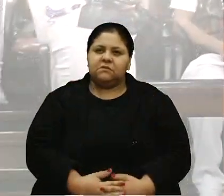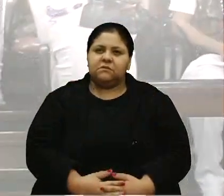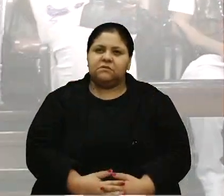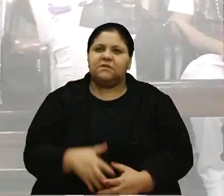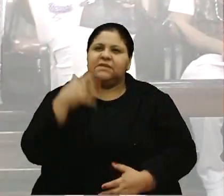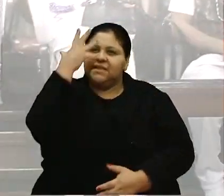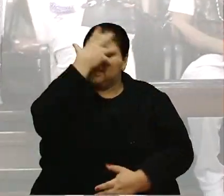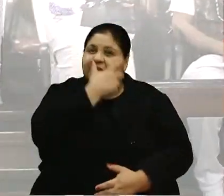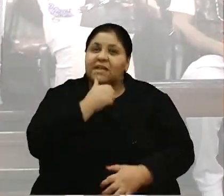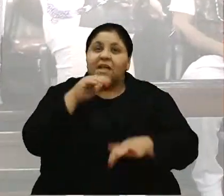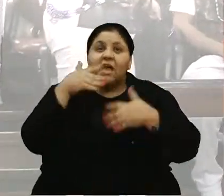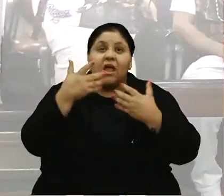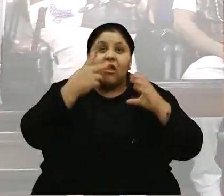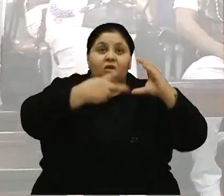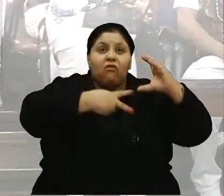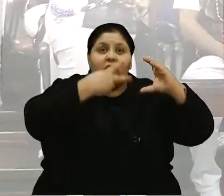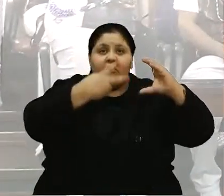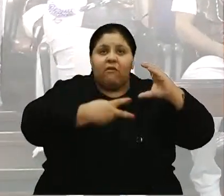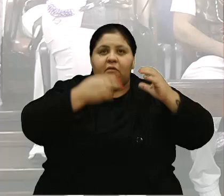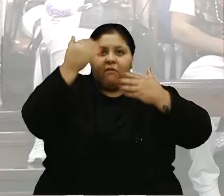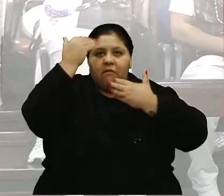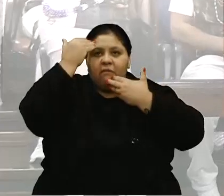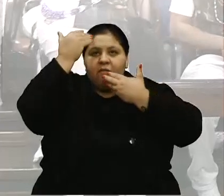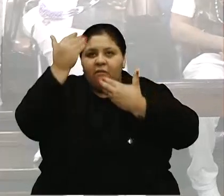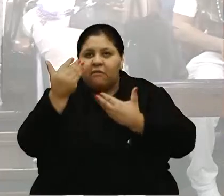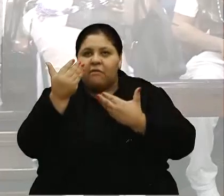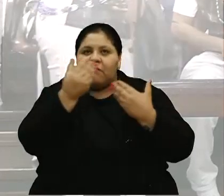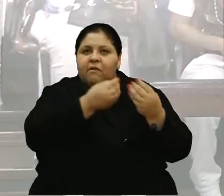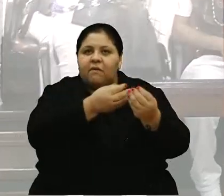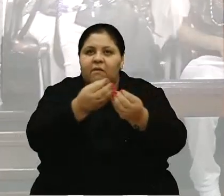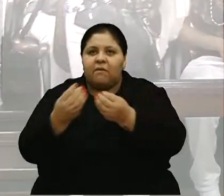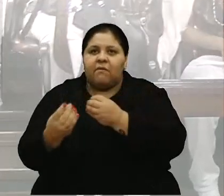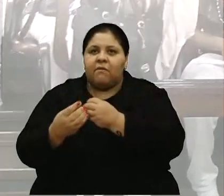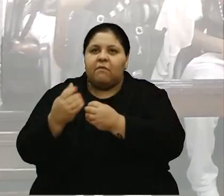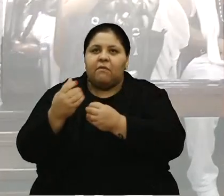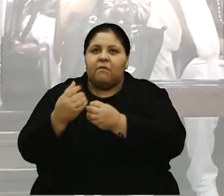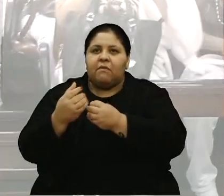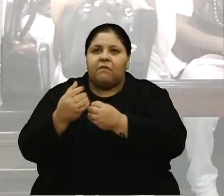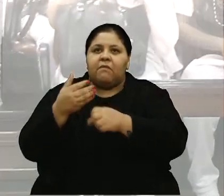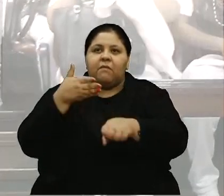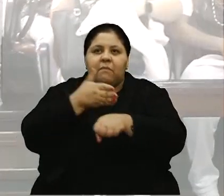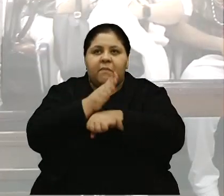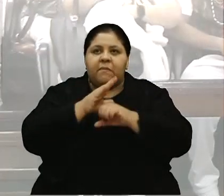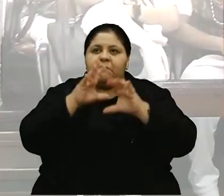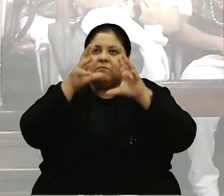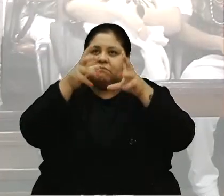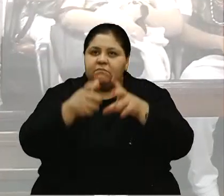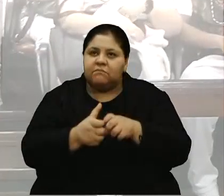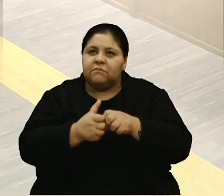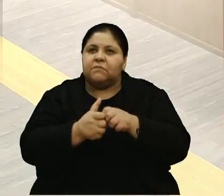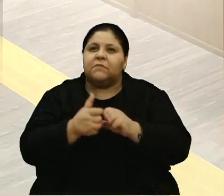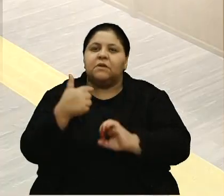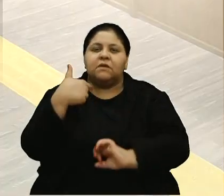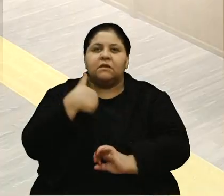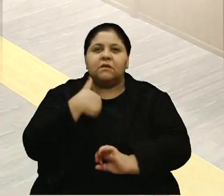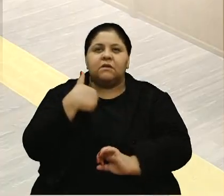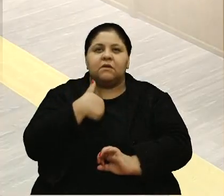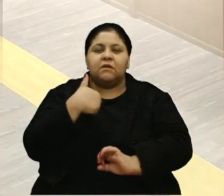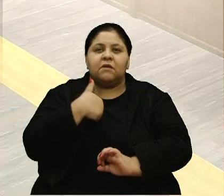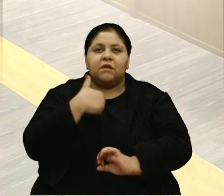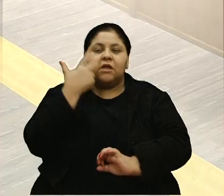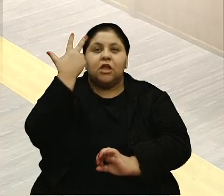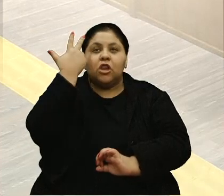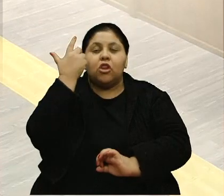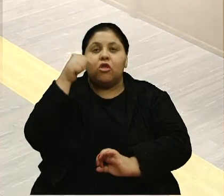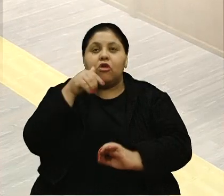Lindo demais. Bom, a Câmara de Vereadores quer agradecer imensamente a participação de todos vocês e algo que é de praxe aqui na